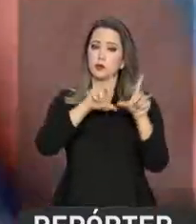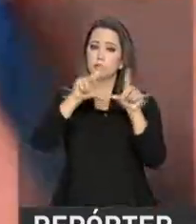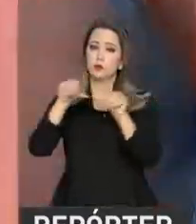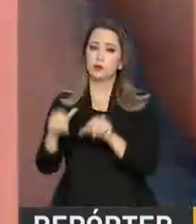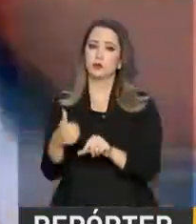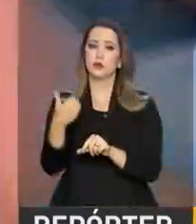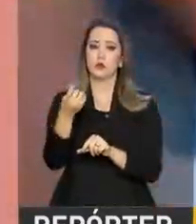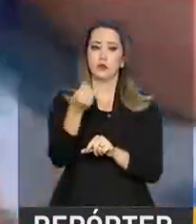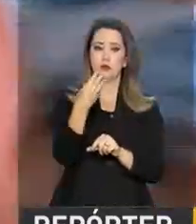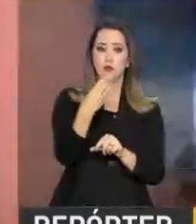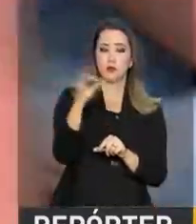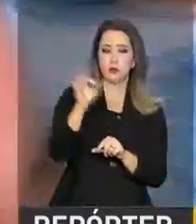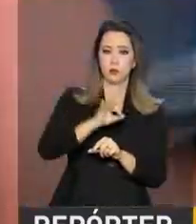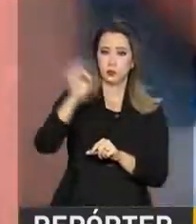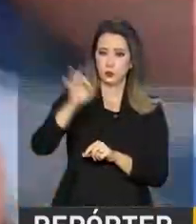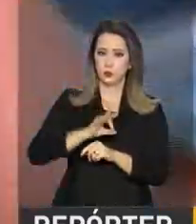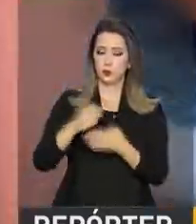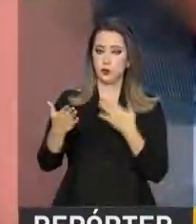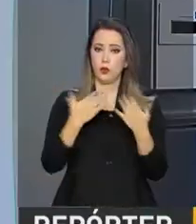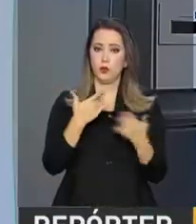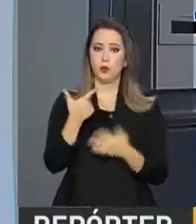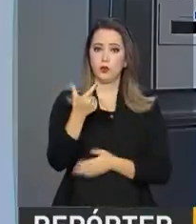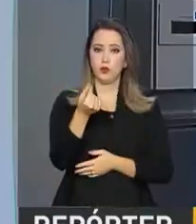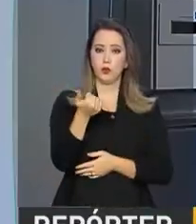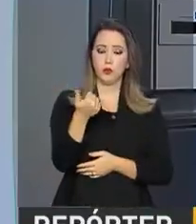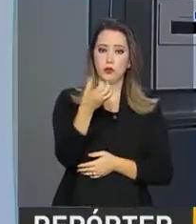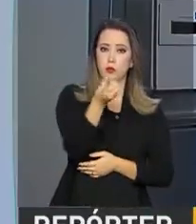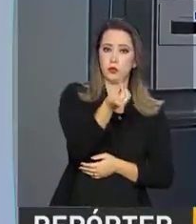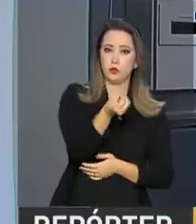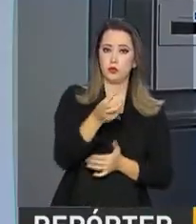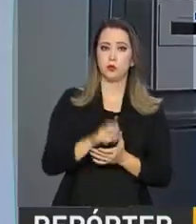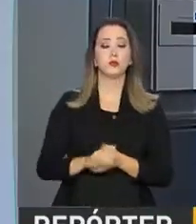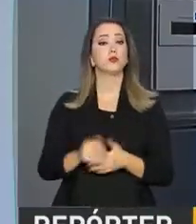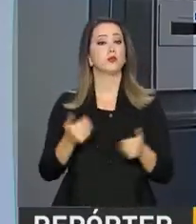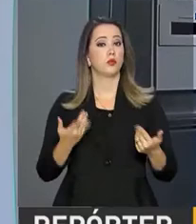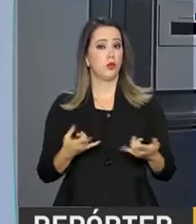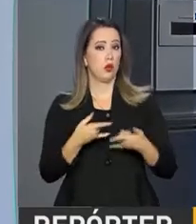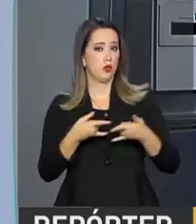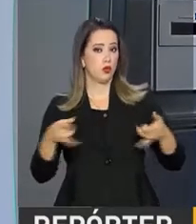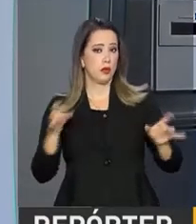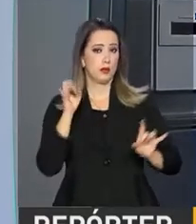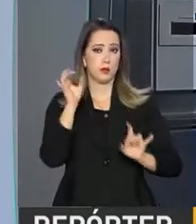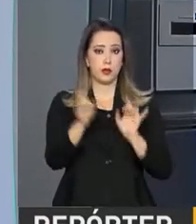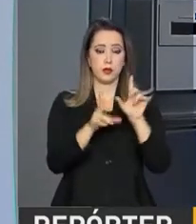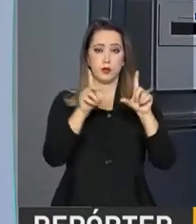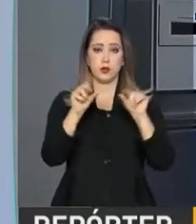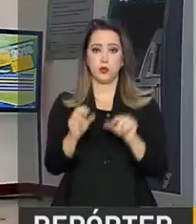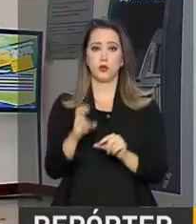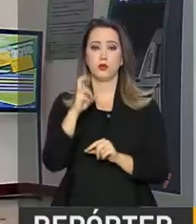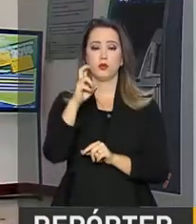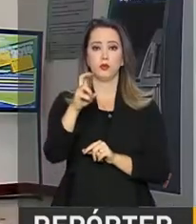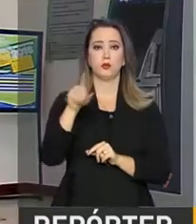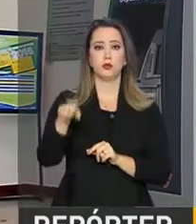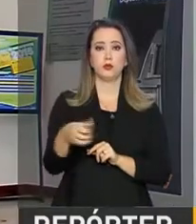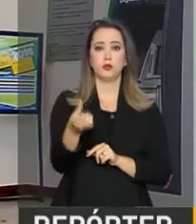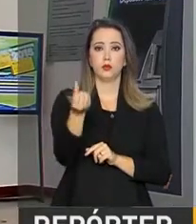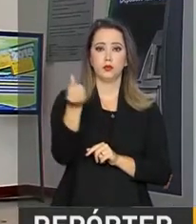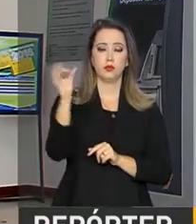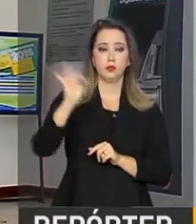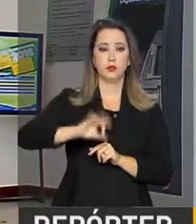163 pontos percentuais em relação a 2010 16 já no cheque especial a redução dos juros foi de